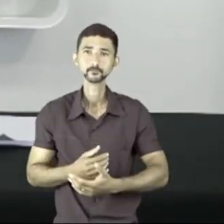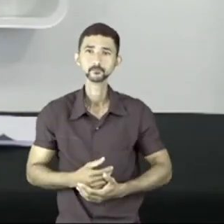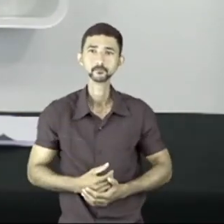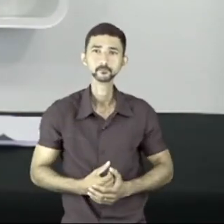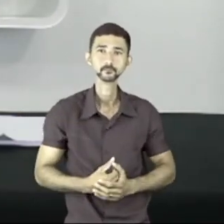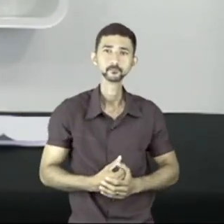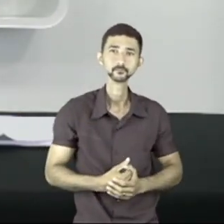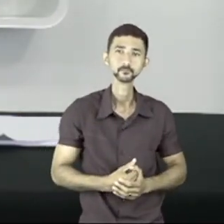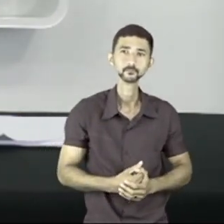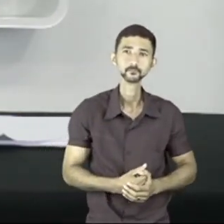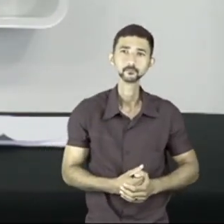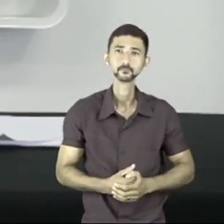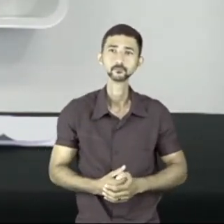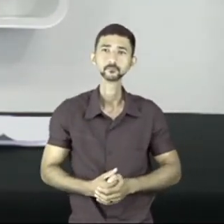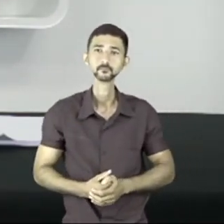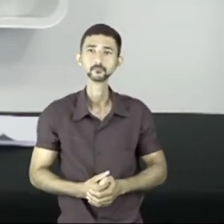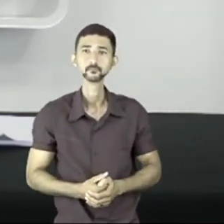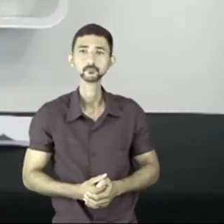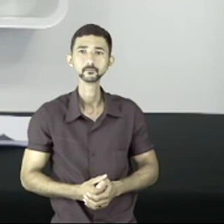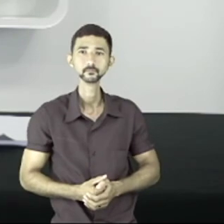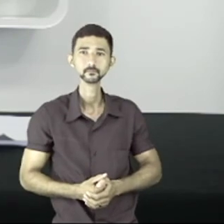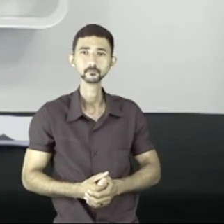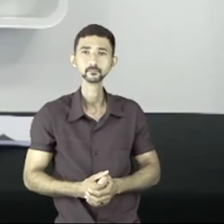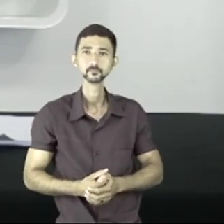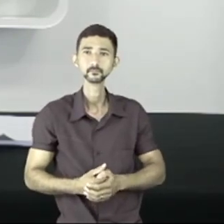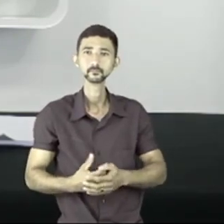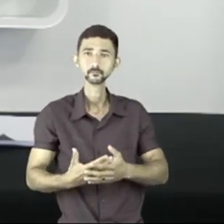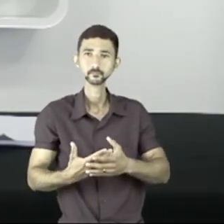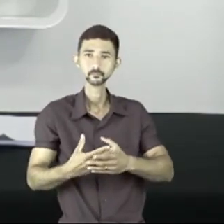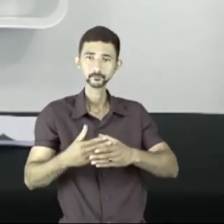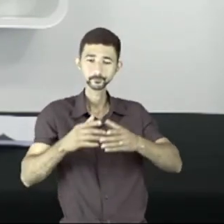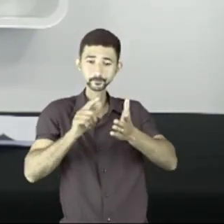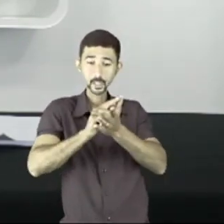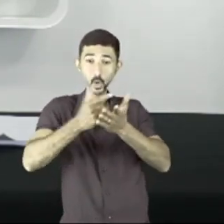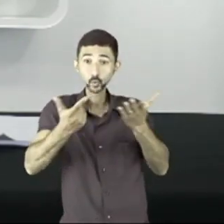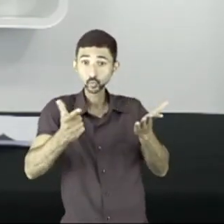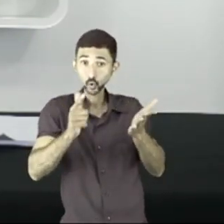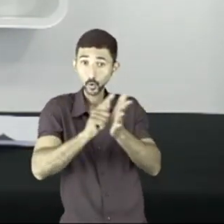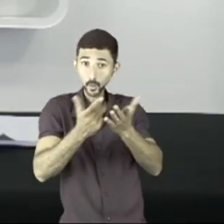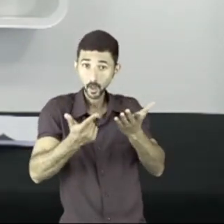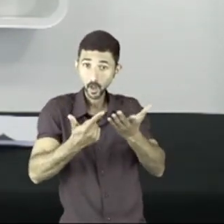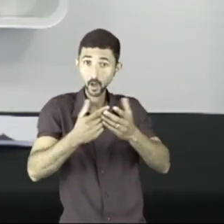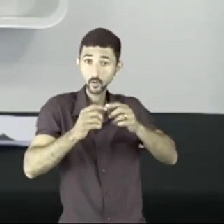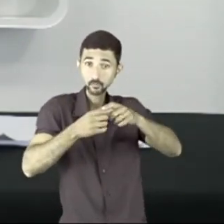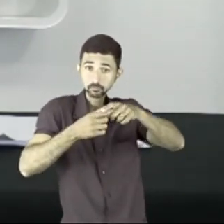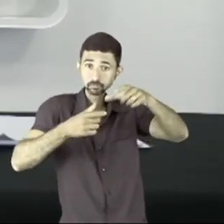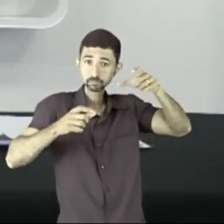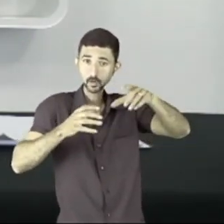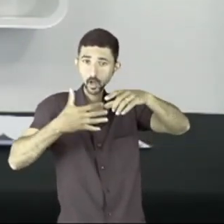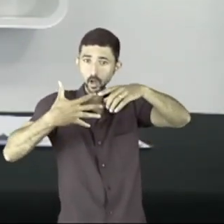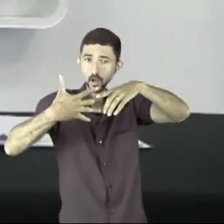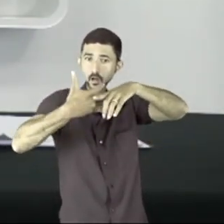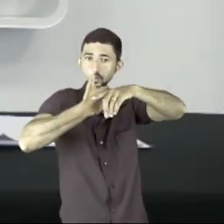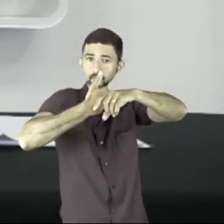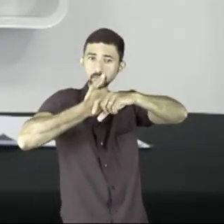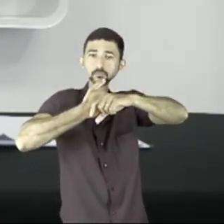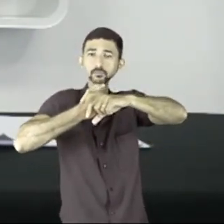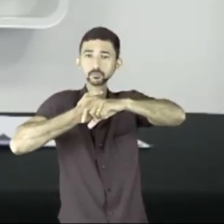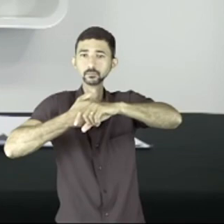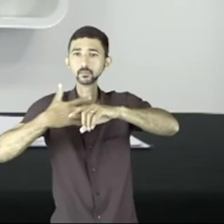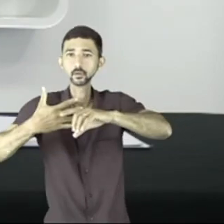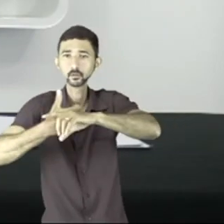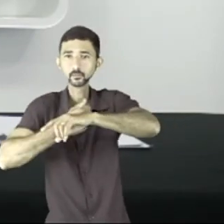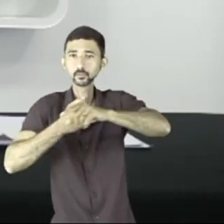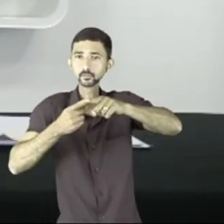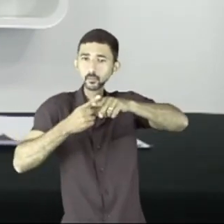Aqui onde você vai encaixar a mão. Fazendo com jornal, fica maior. E aí você tem um tamanho, né,